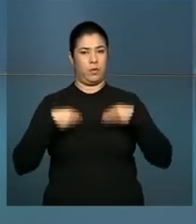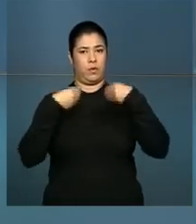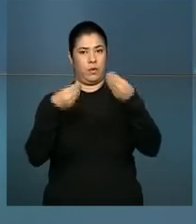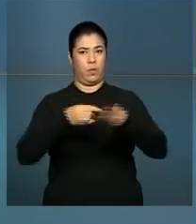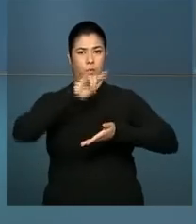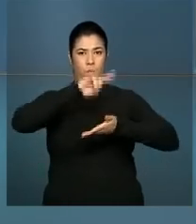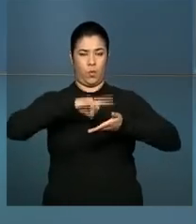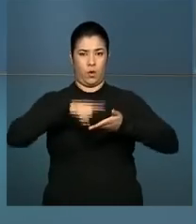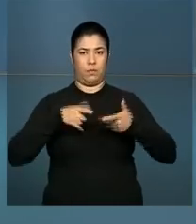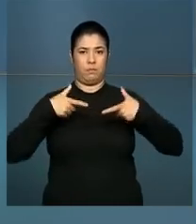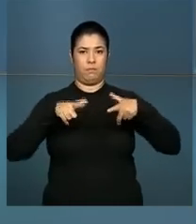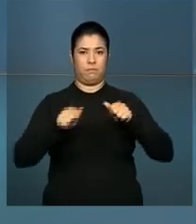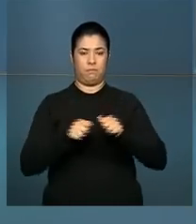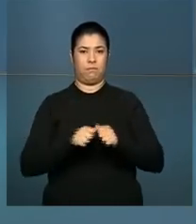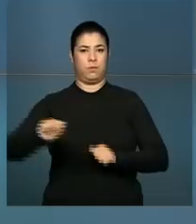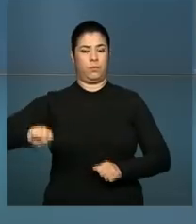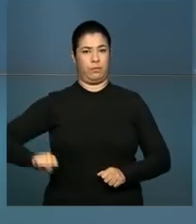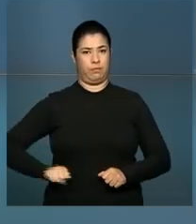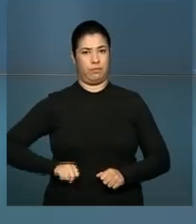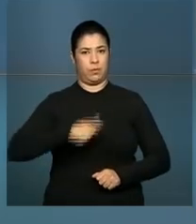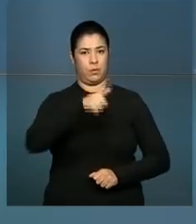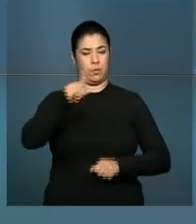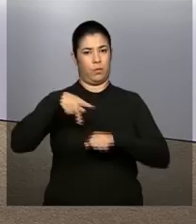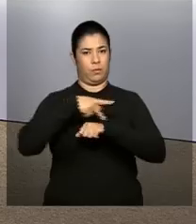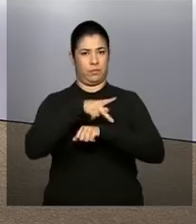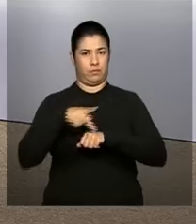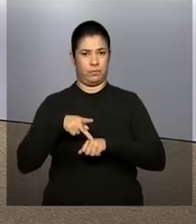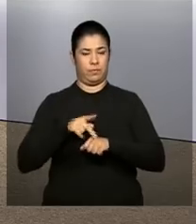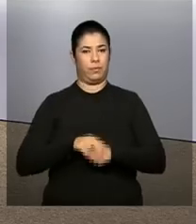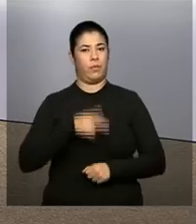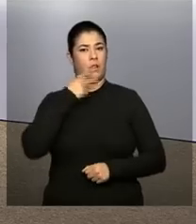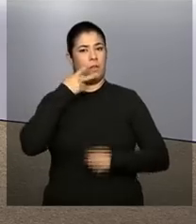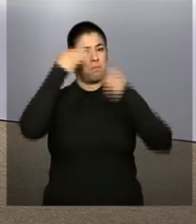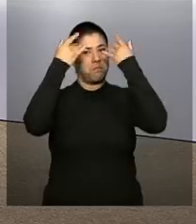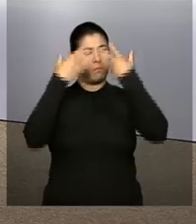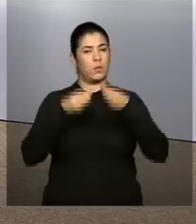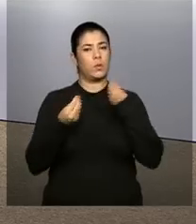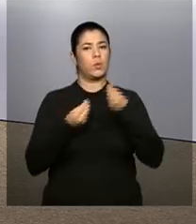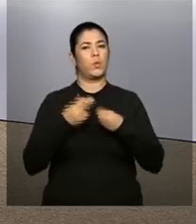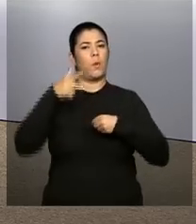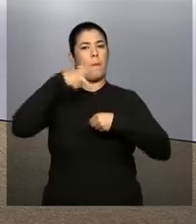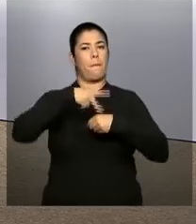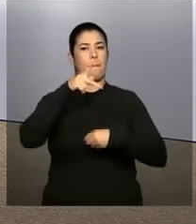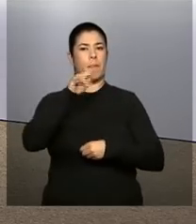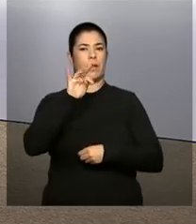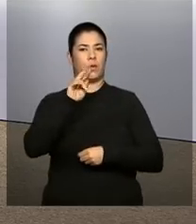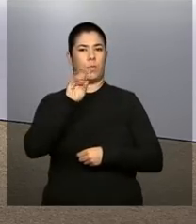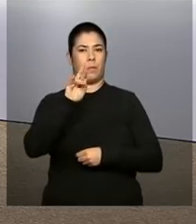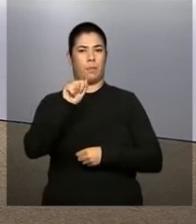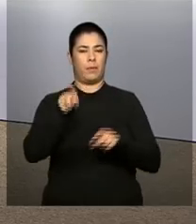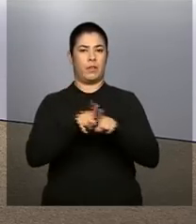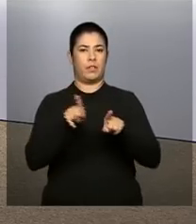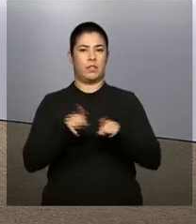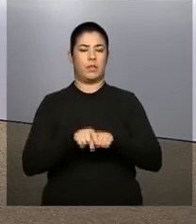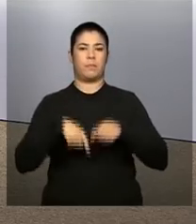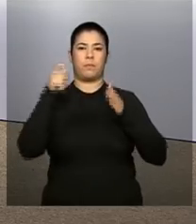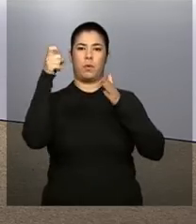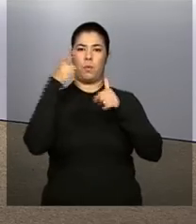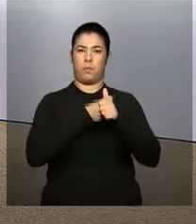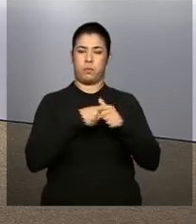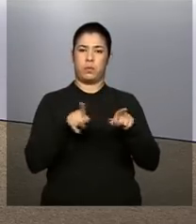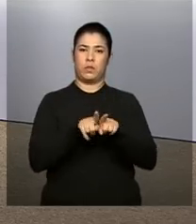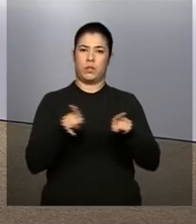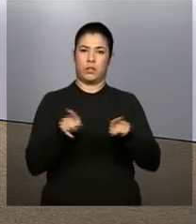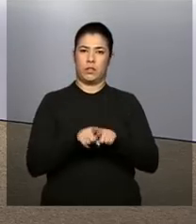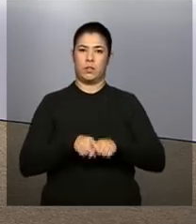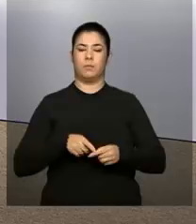cartas credenciais de embaixadores estrangeiros. Ela falou sobre a Petrobras, tabela do imposto de renda, o aperfeiçoamento